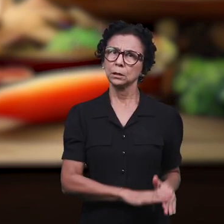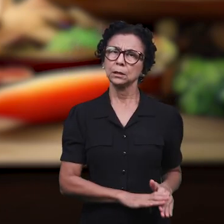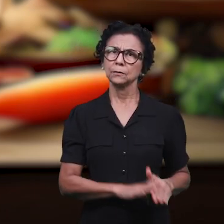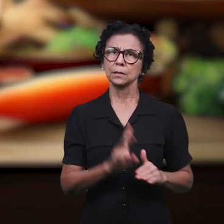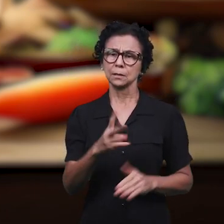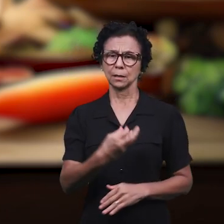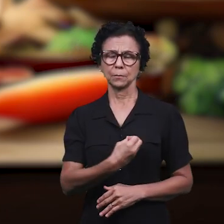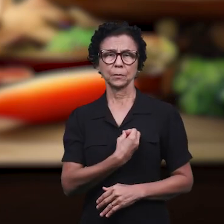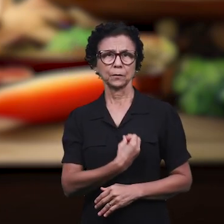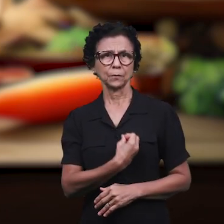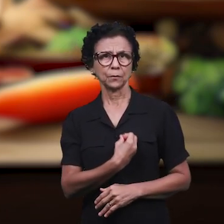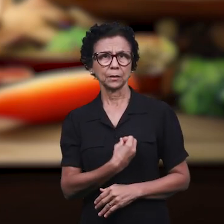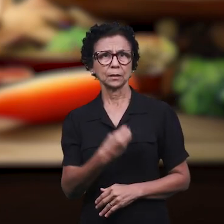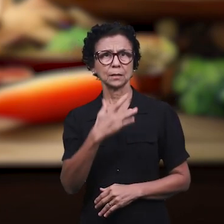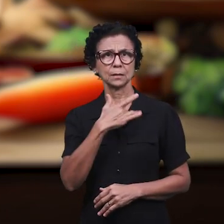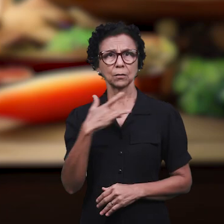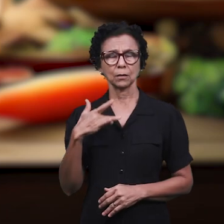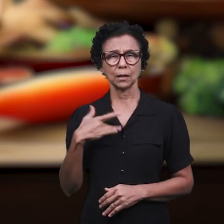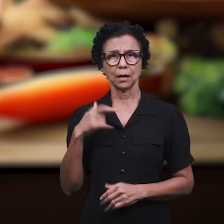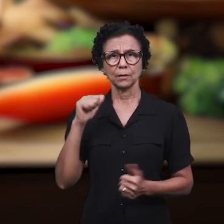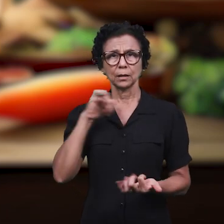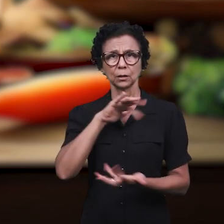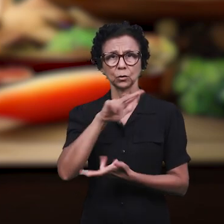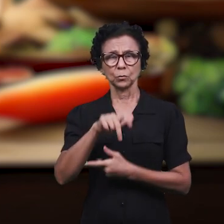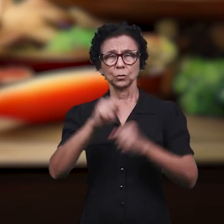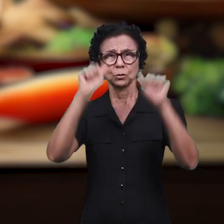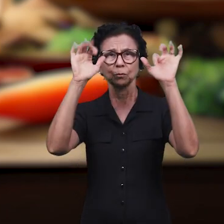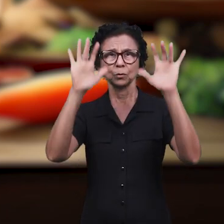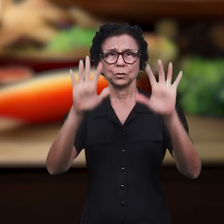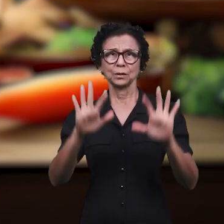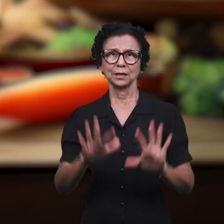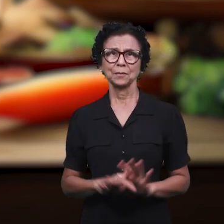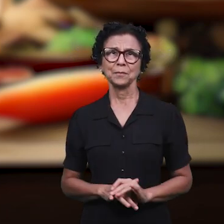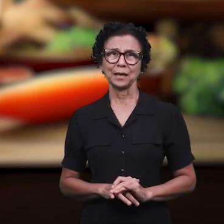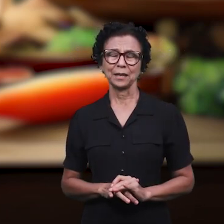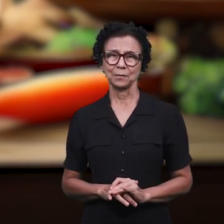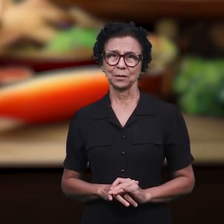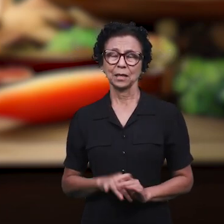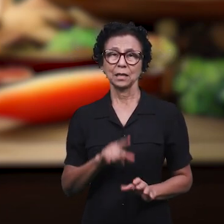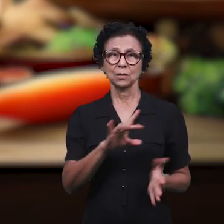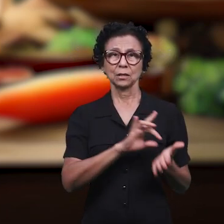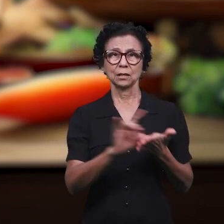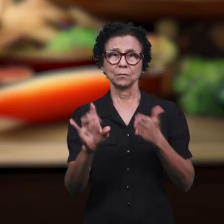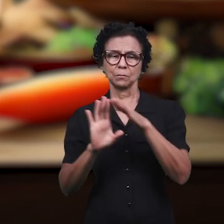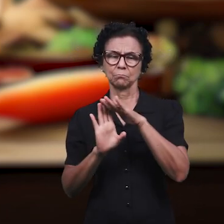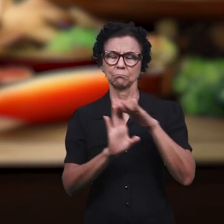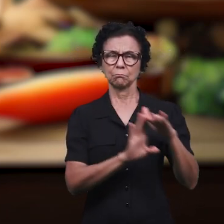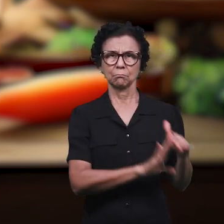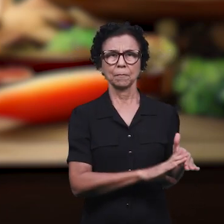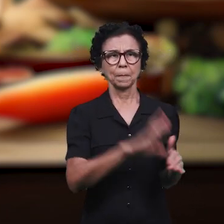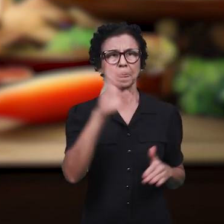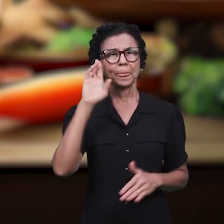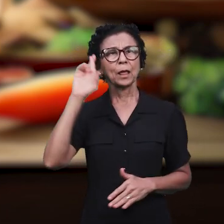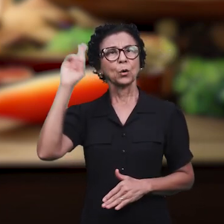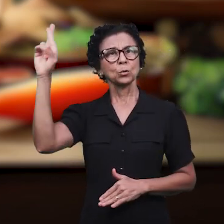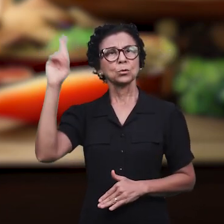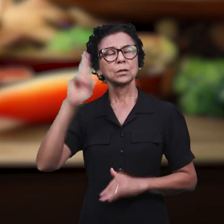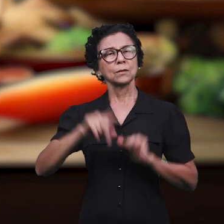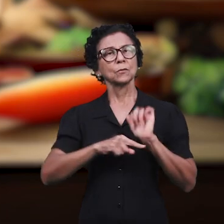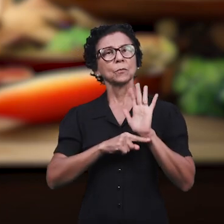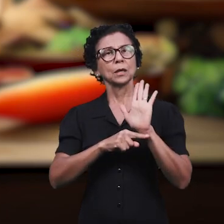o conservará em vida. Será abençoado na terra e tu não negarás a vontade dos seus inimigos. O Senhor